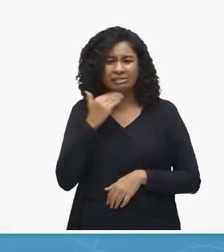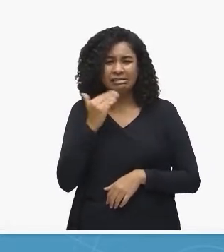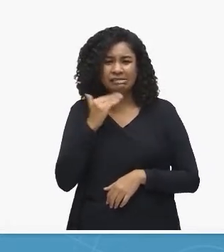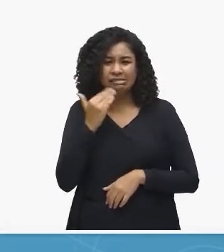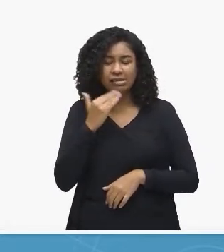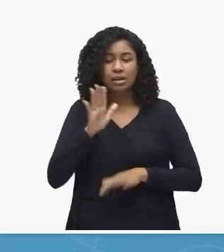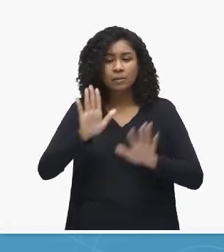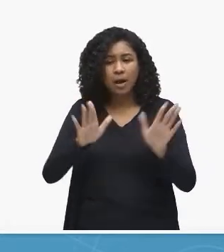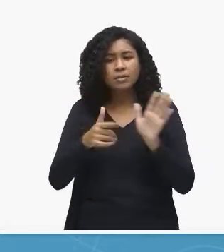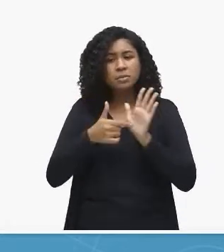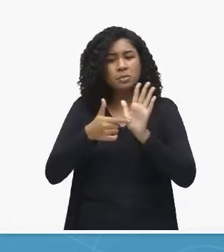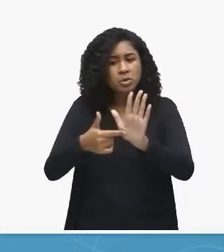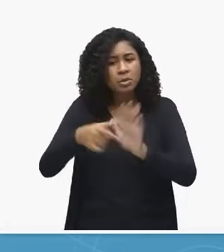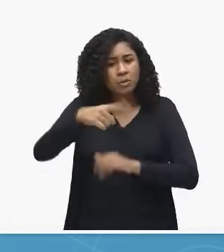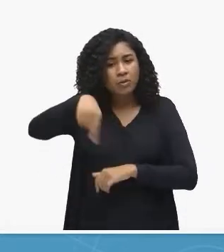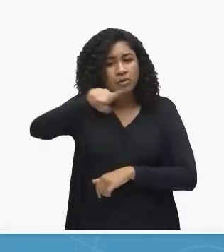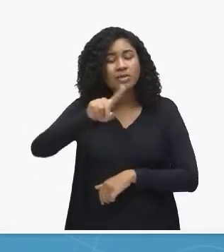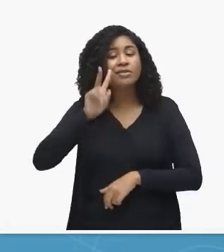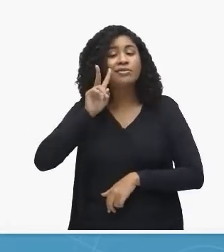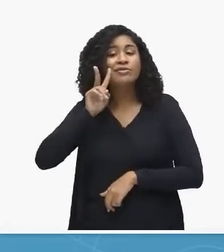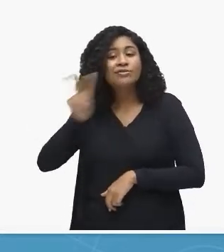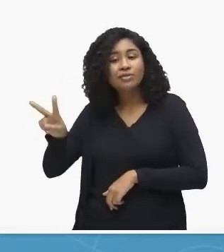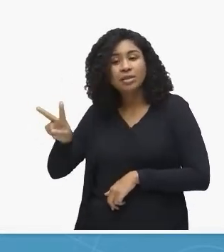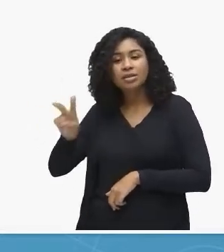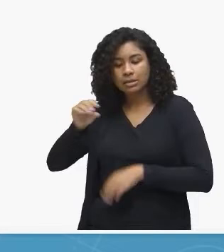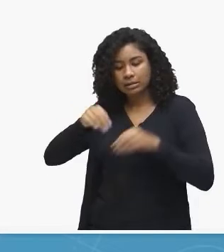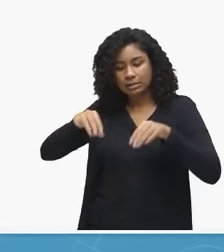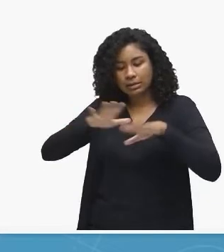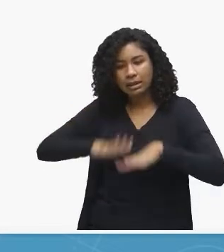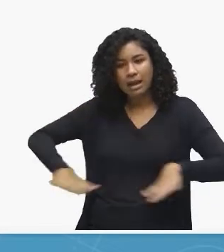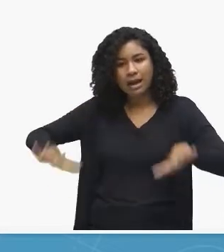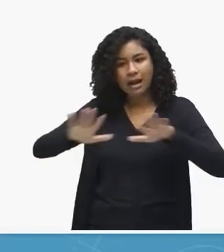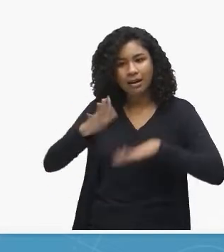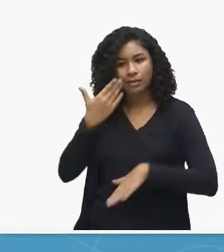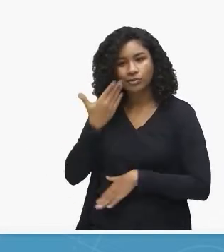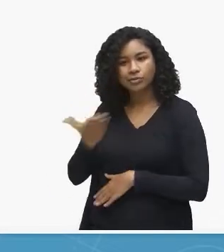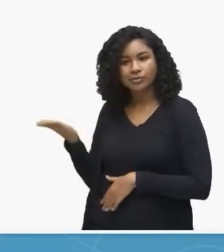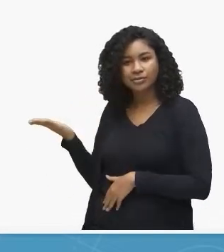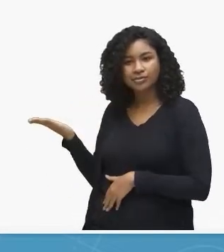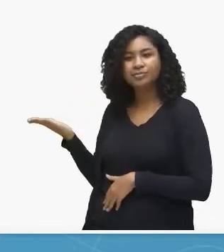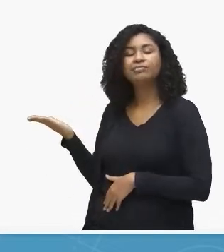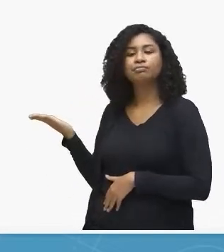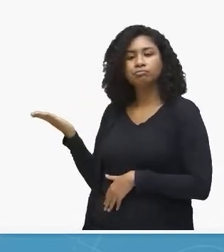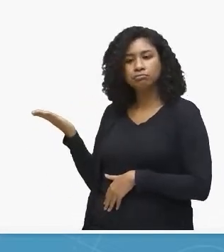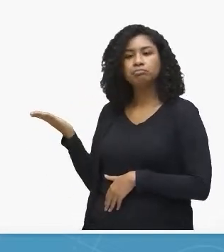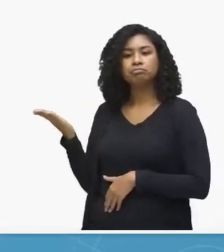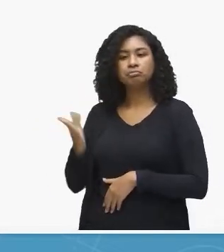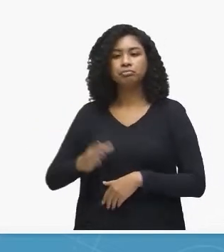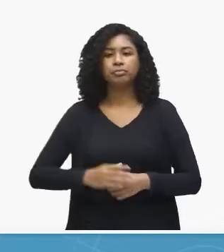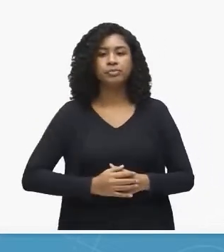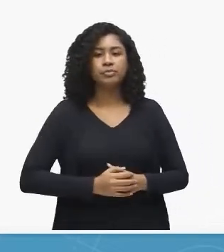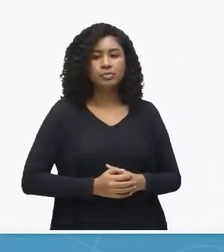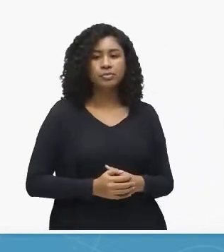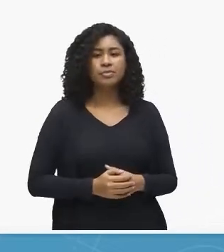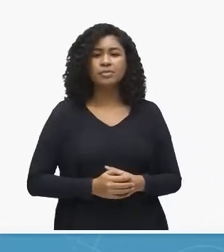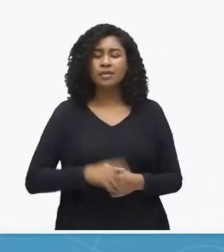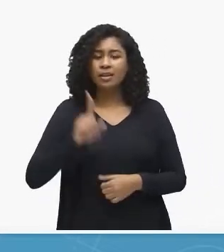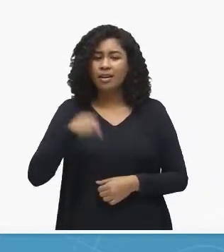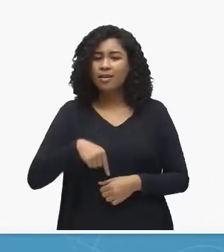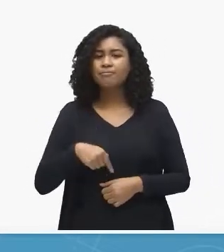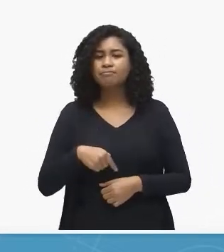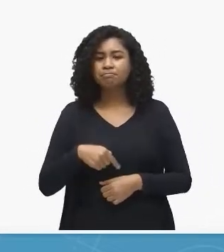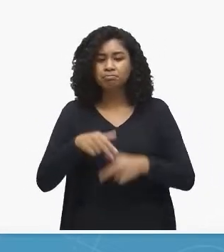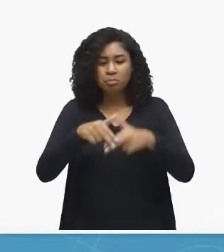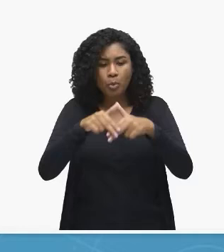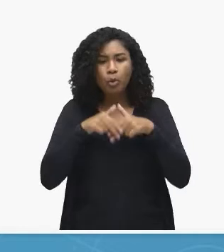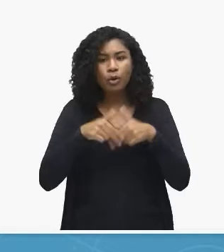para vocês visualizarem melhor esse território, né? A gente observa aí que esse território da Alsácia e a Lorena foi fonte aí de